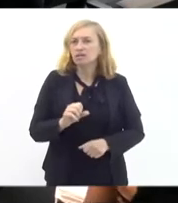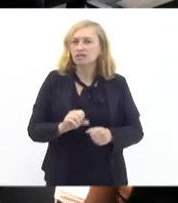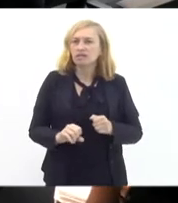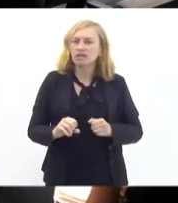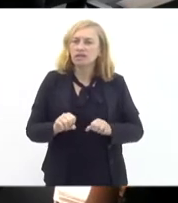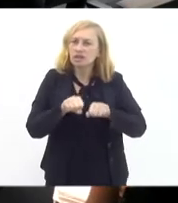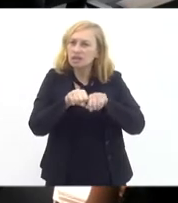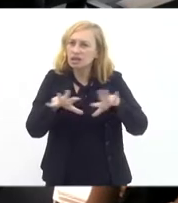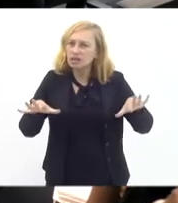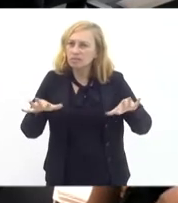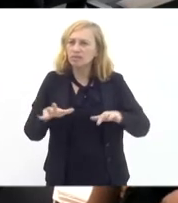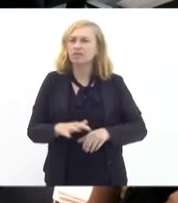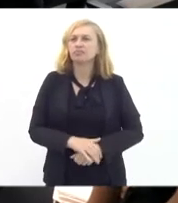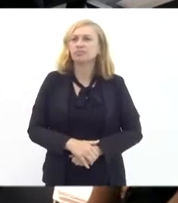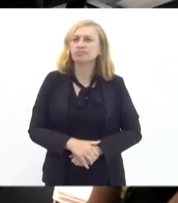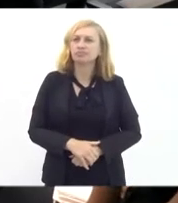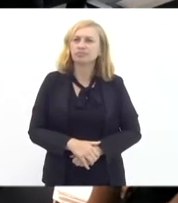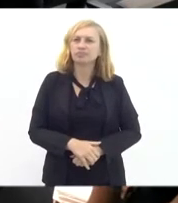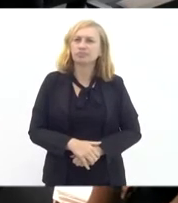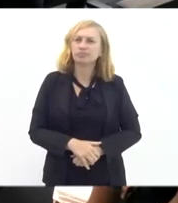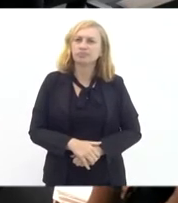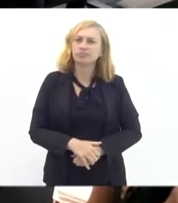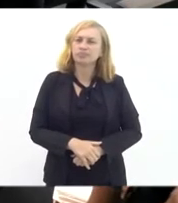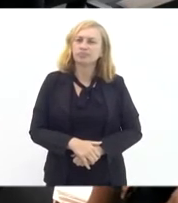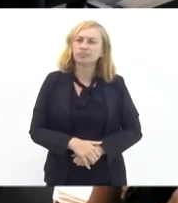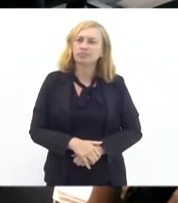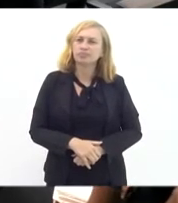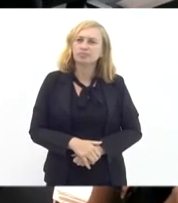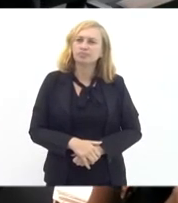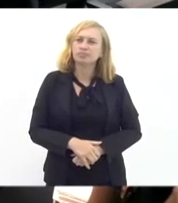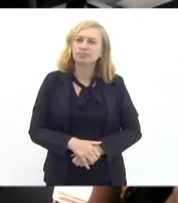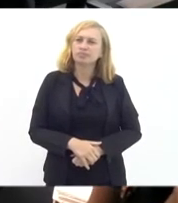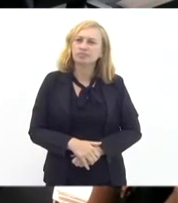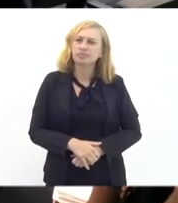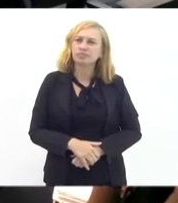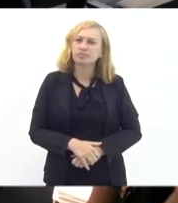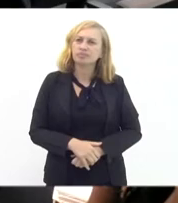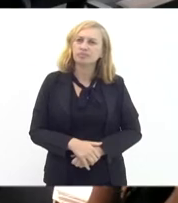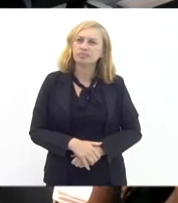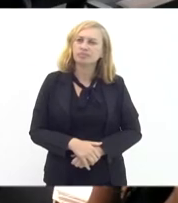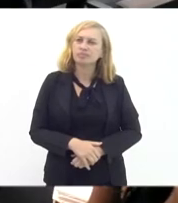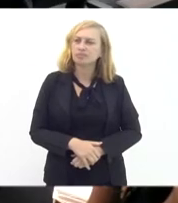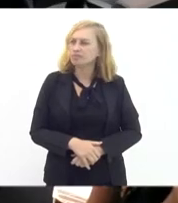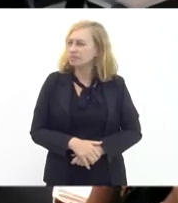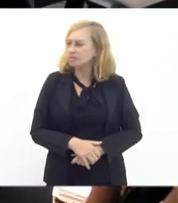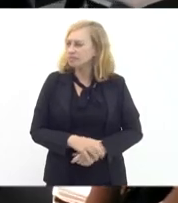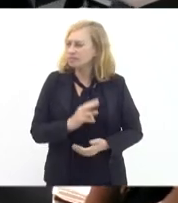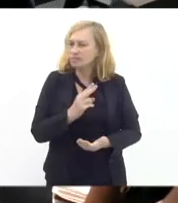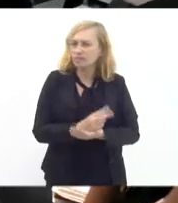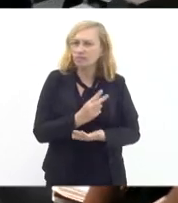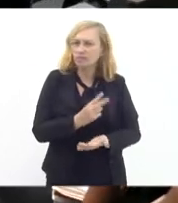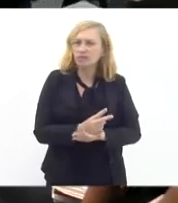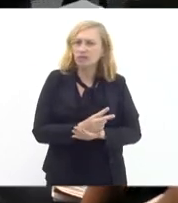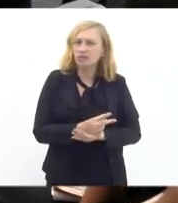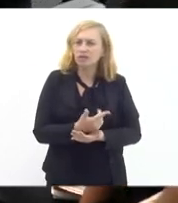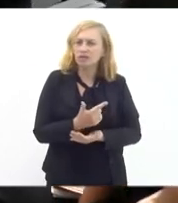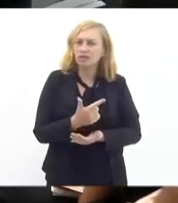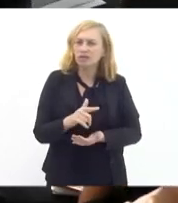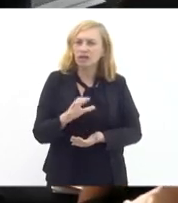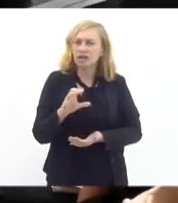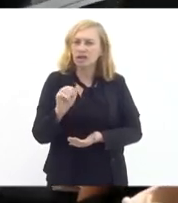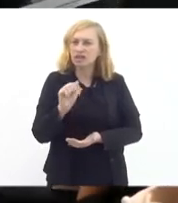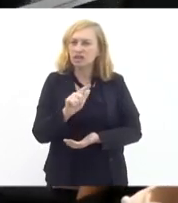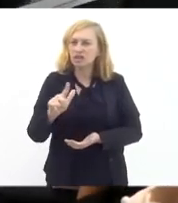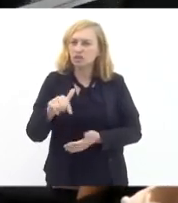tão ampla, que mesmo que não saia dos canis, né, a microchipagem, todos os canis